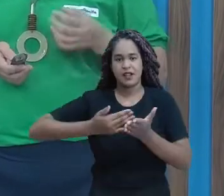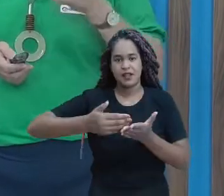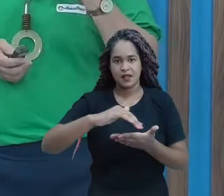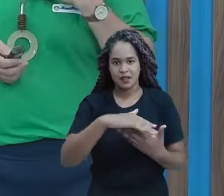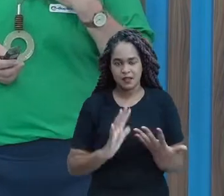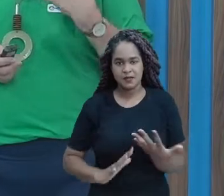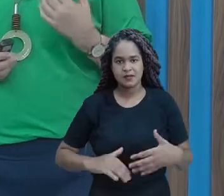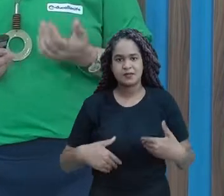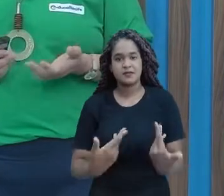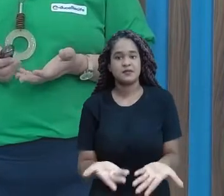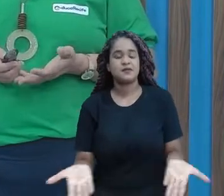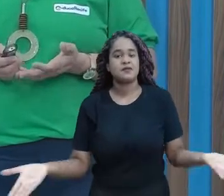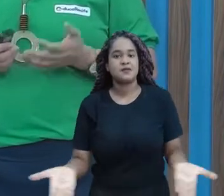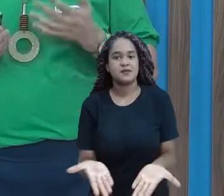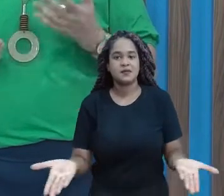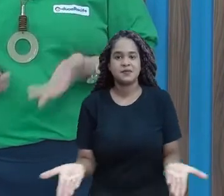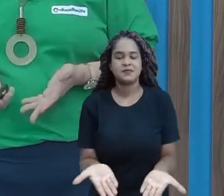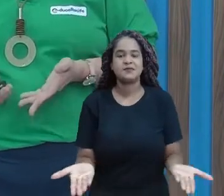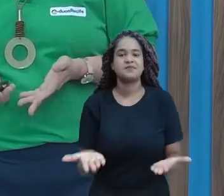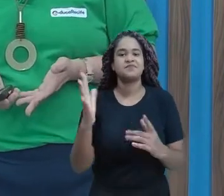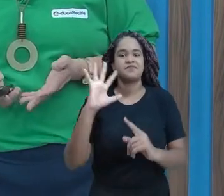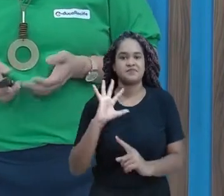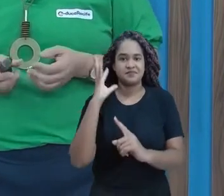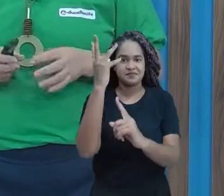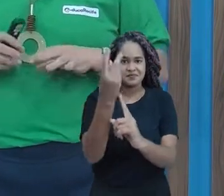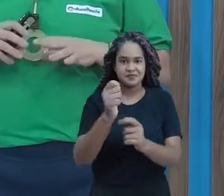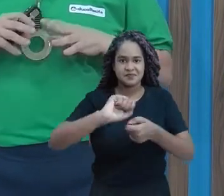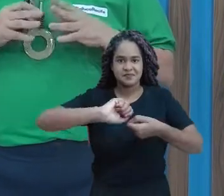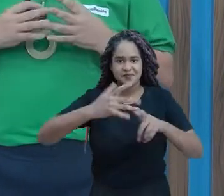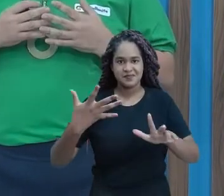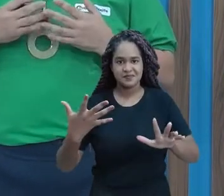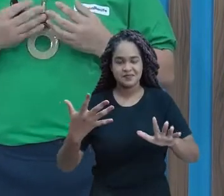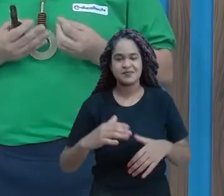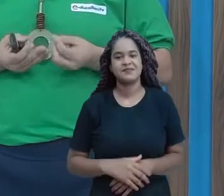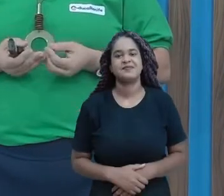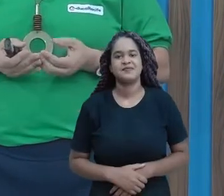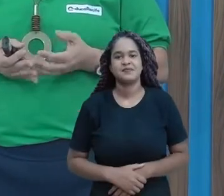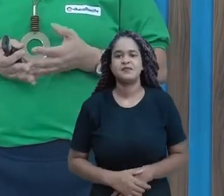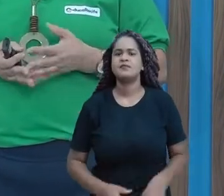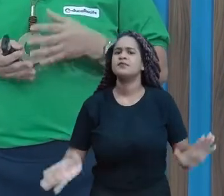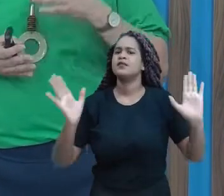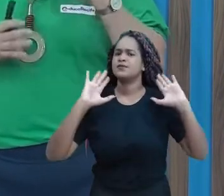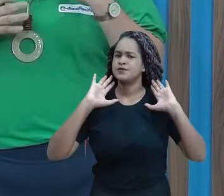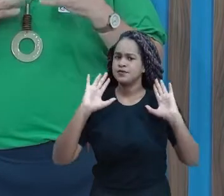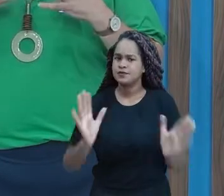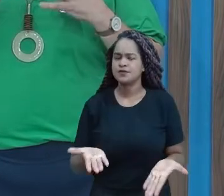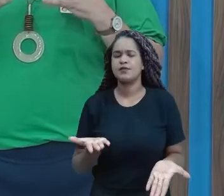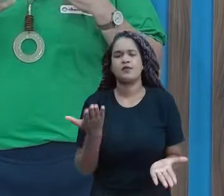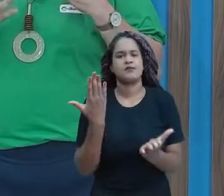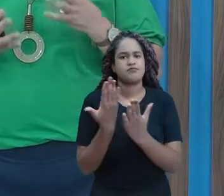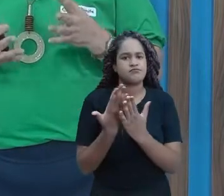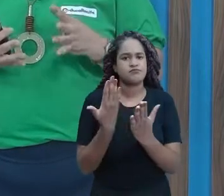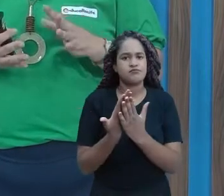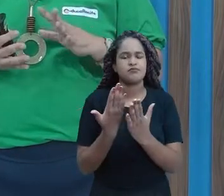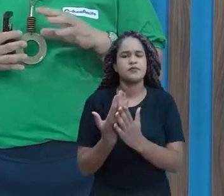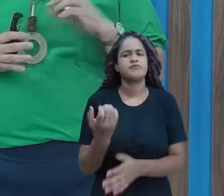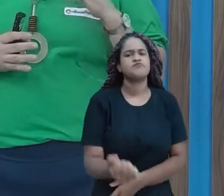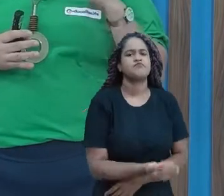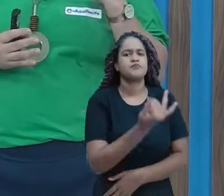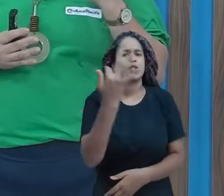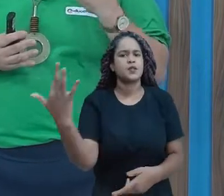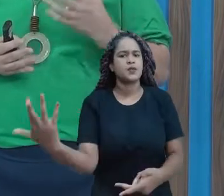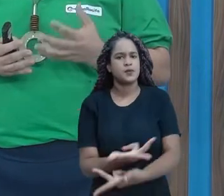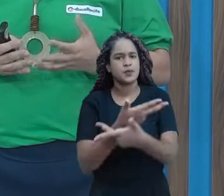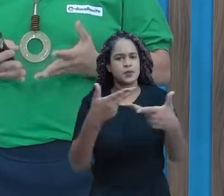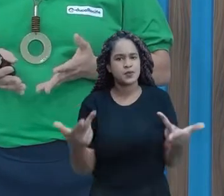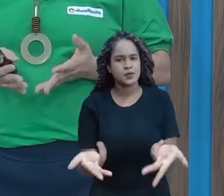o nosso assunto hoje é arte moderna. A gente já fez uma aula, alguns pontos dessa aula vão